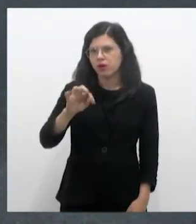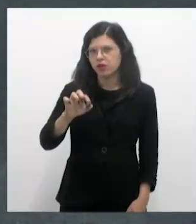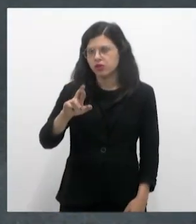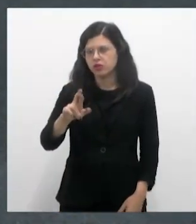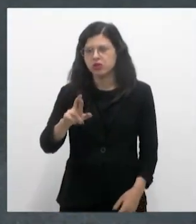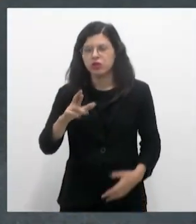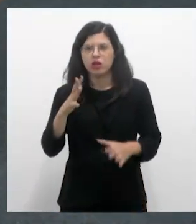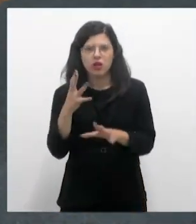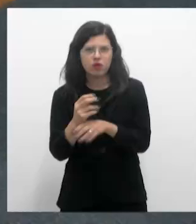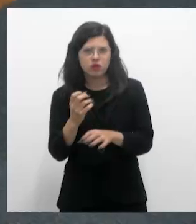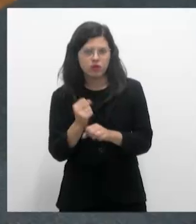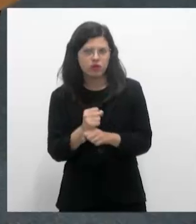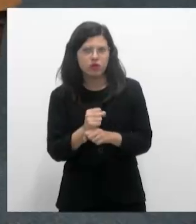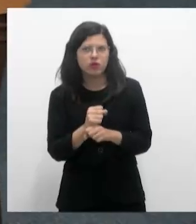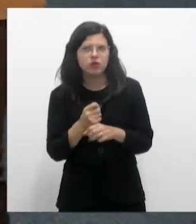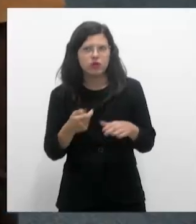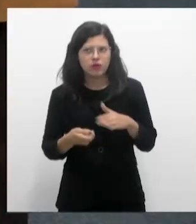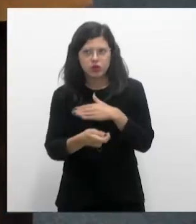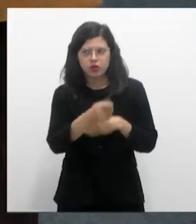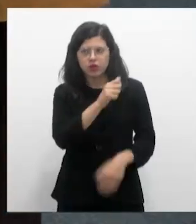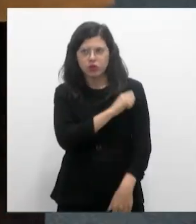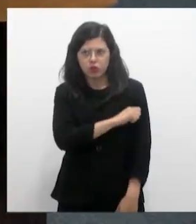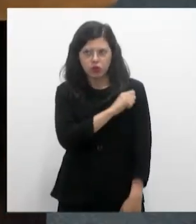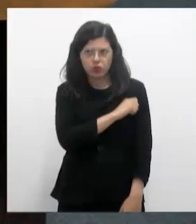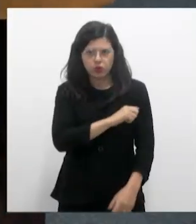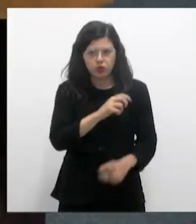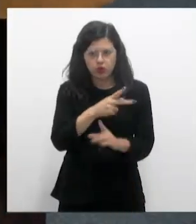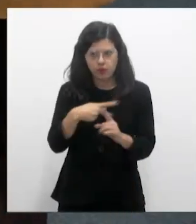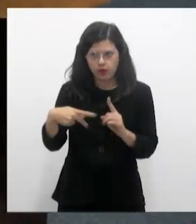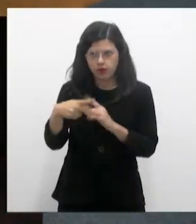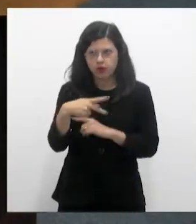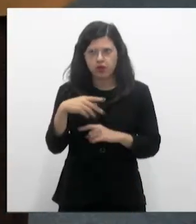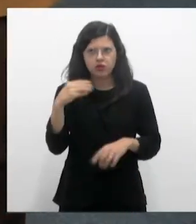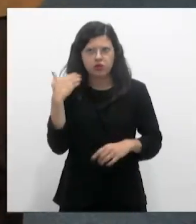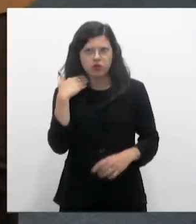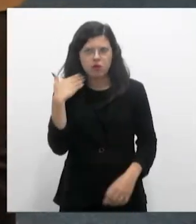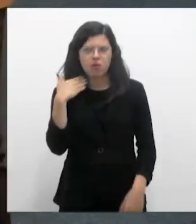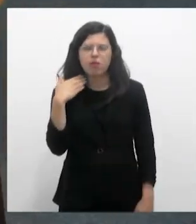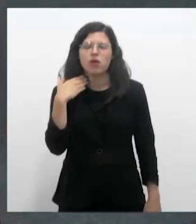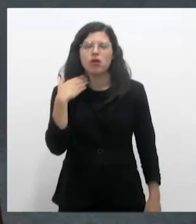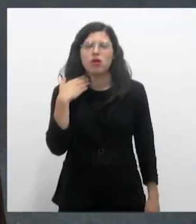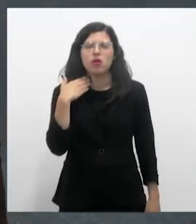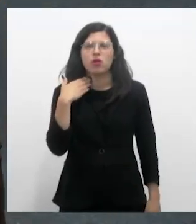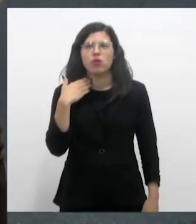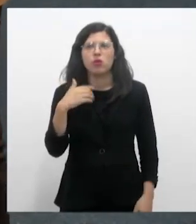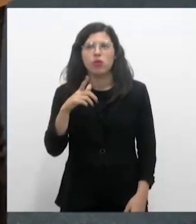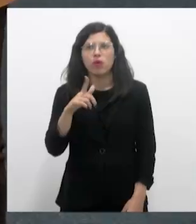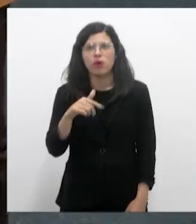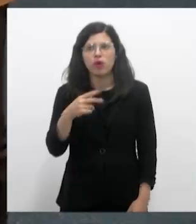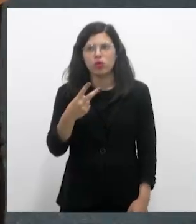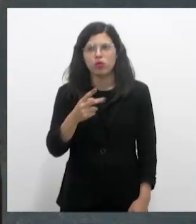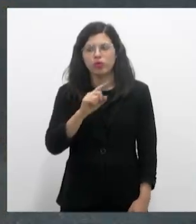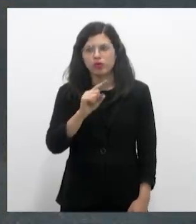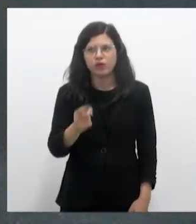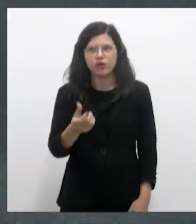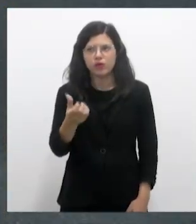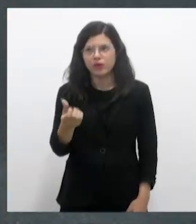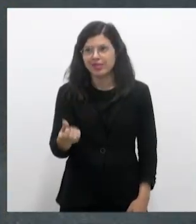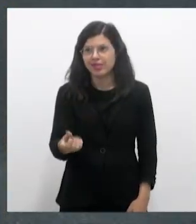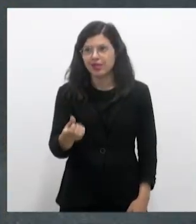Rio Previdência no Banco Master e seus associados é de